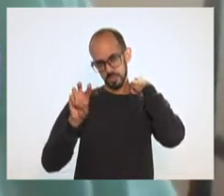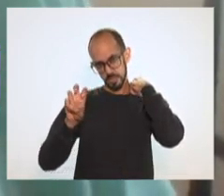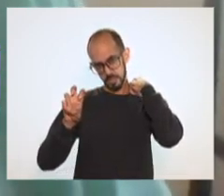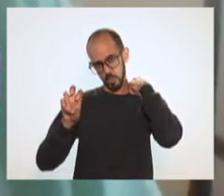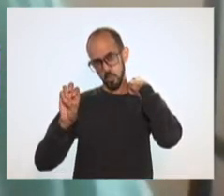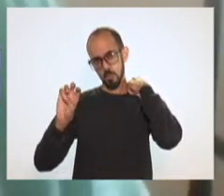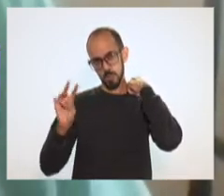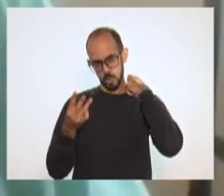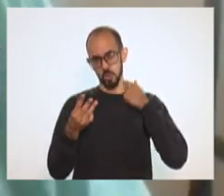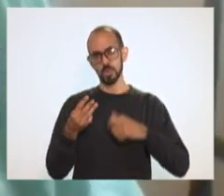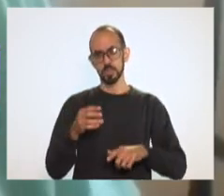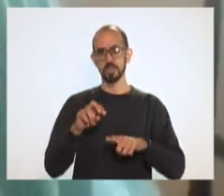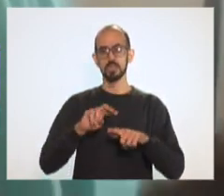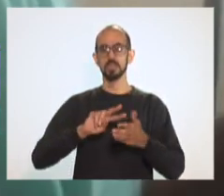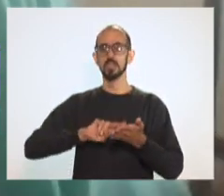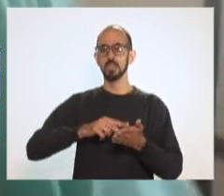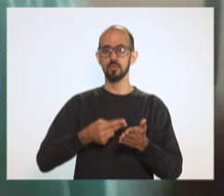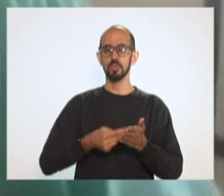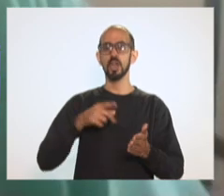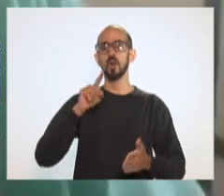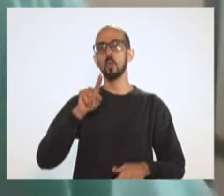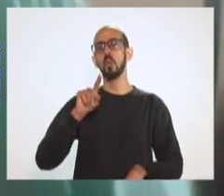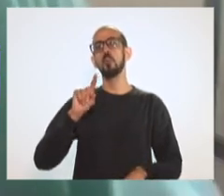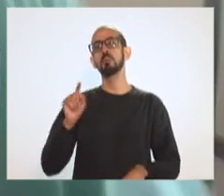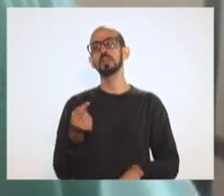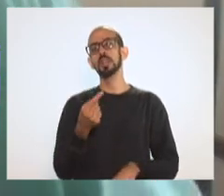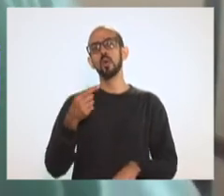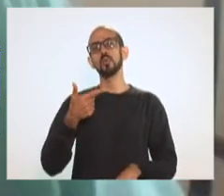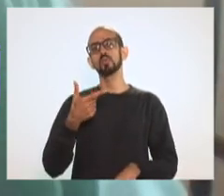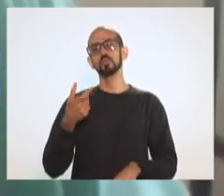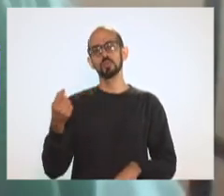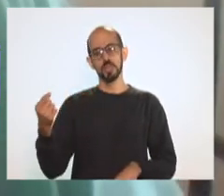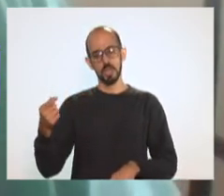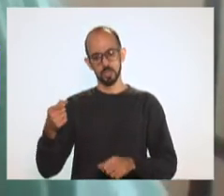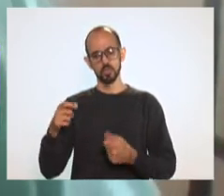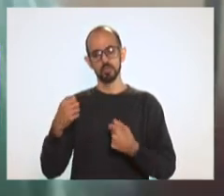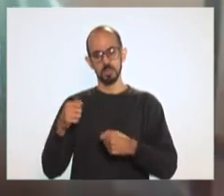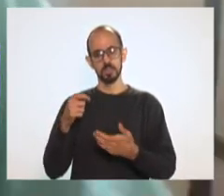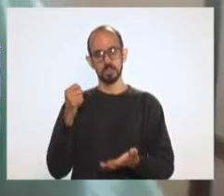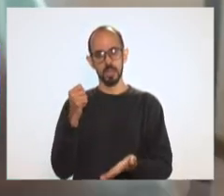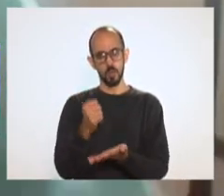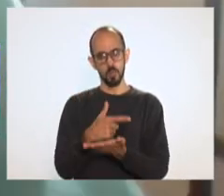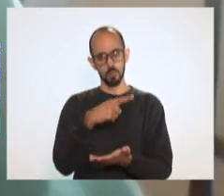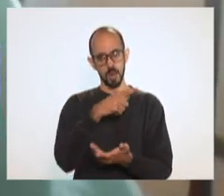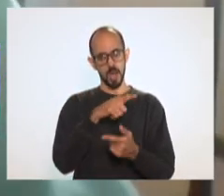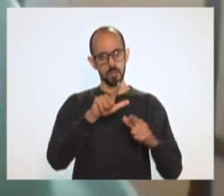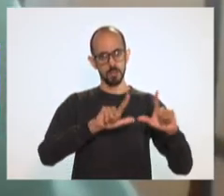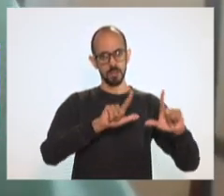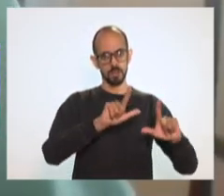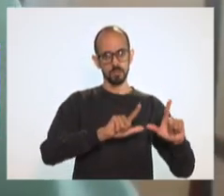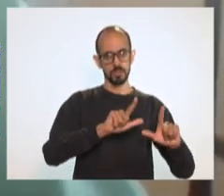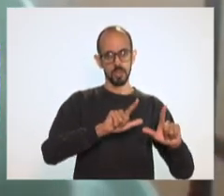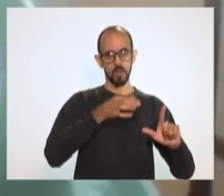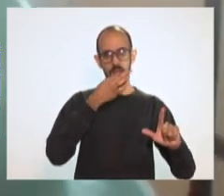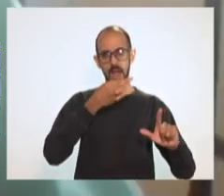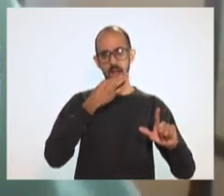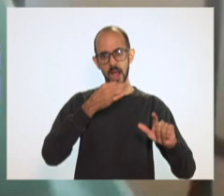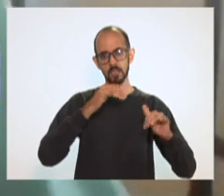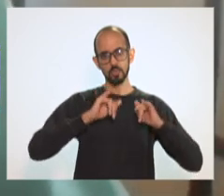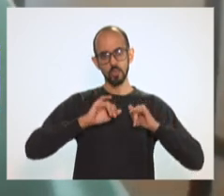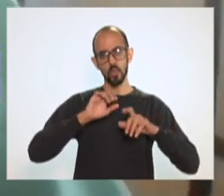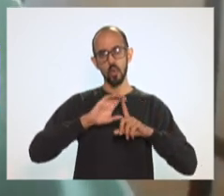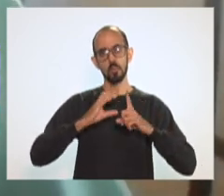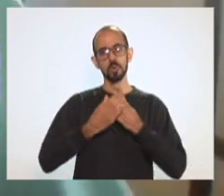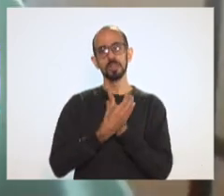milhão e 200 devem ser contratados a rádios e tvs comunitárias para fazer as mesmas campanhas que as